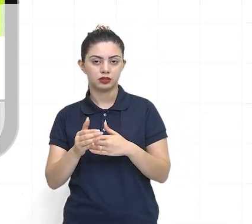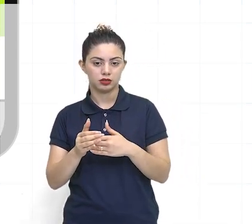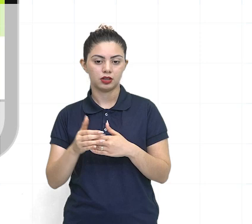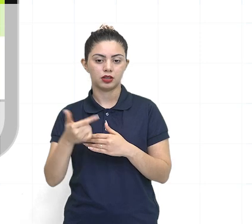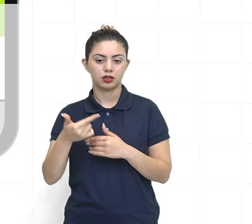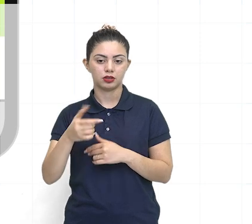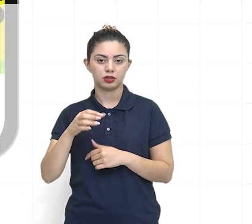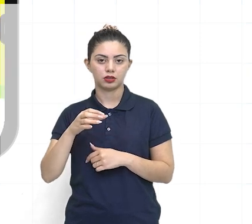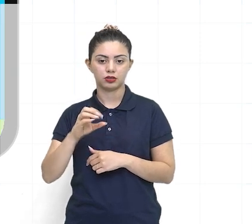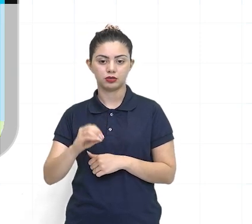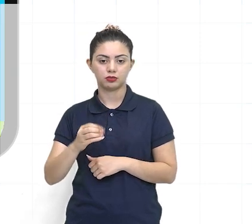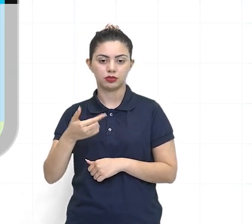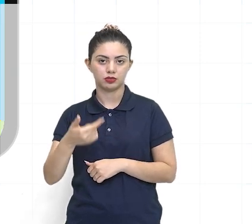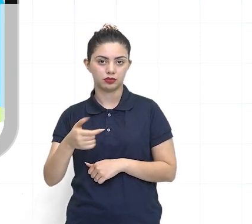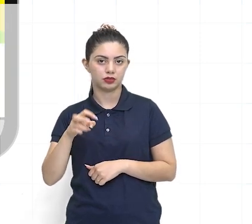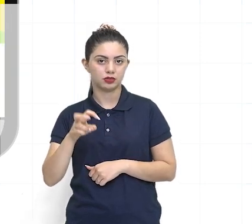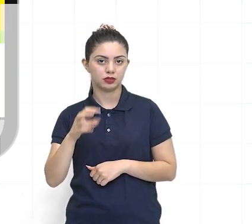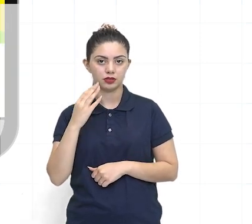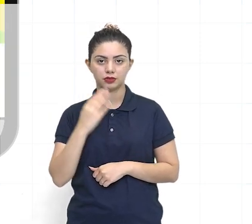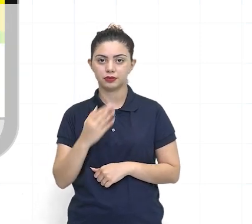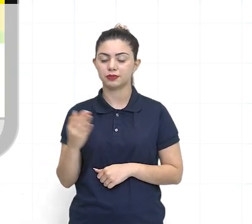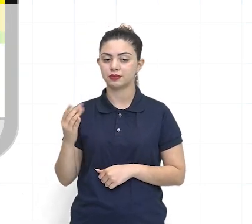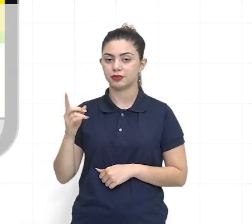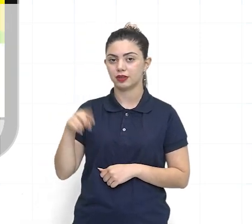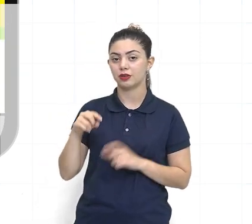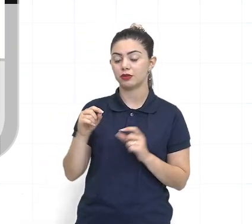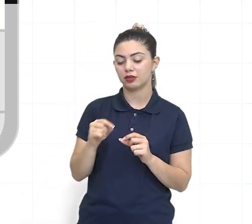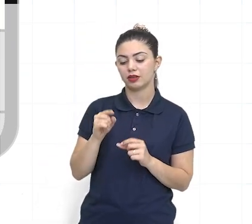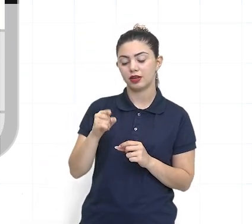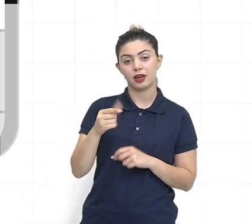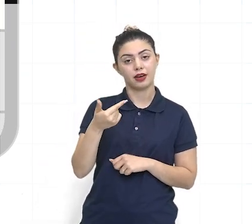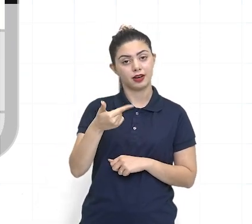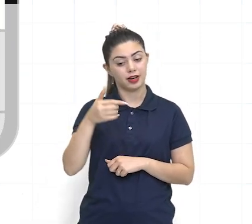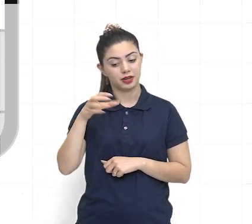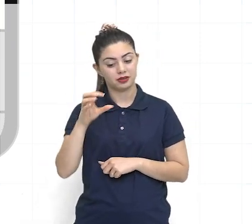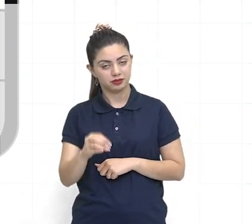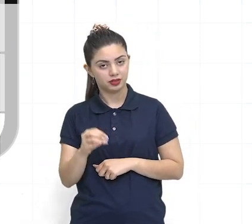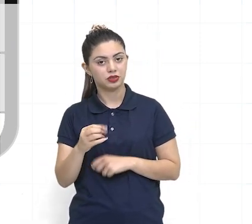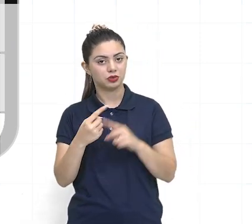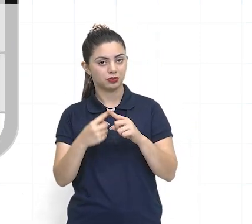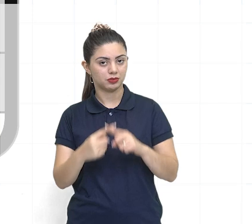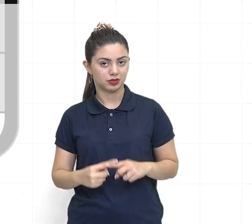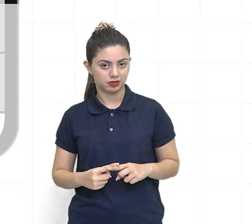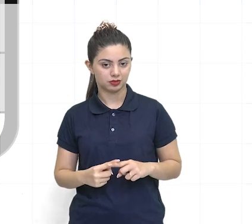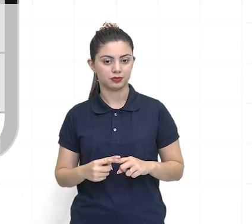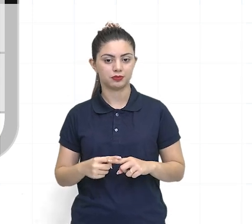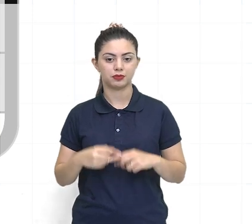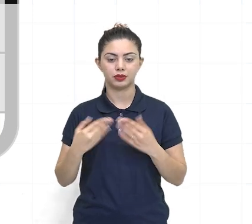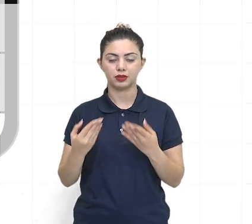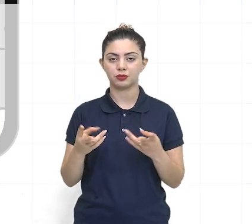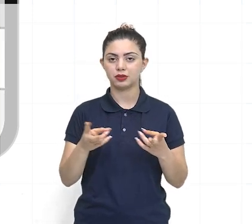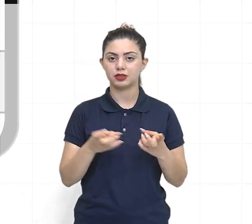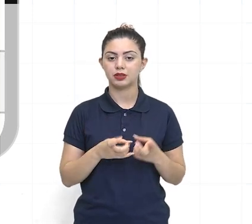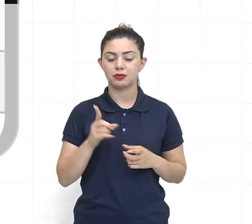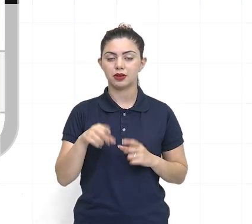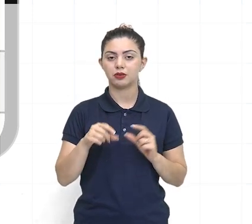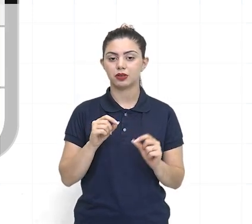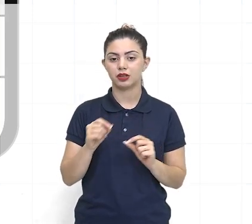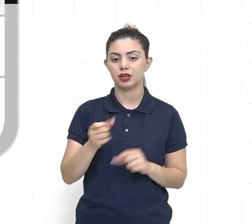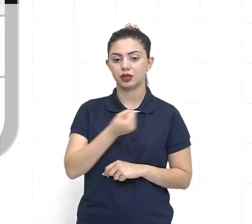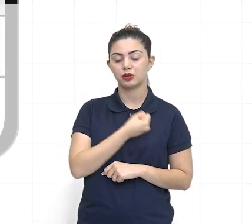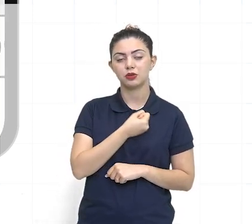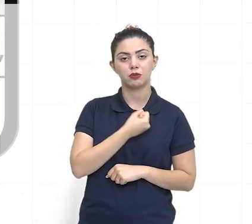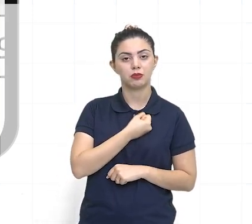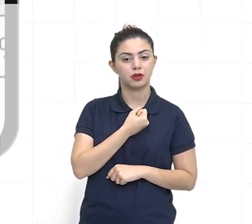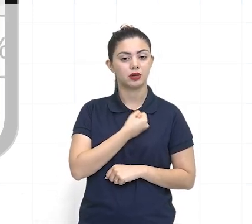até 2025, que é a 20ª. Então, veja, aqui nós temos numerais cardinais.